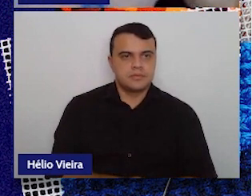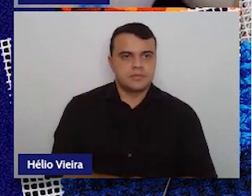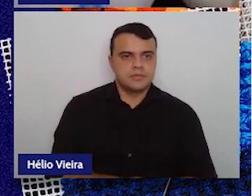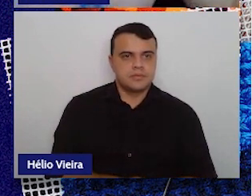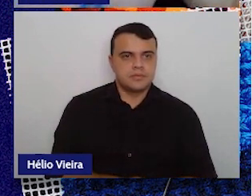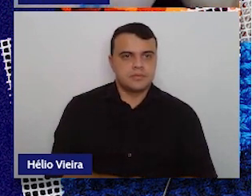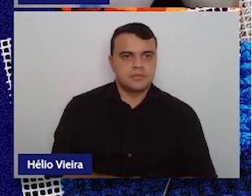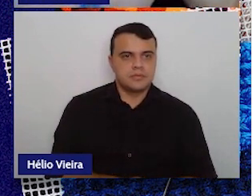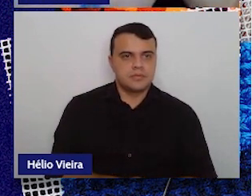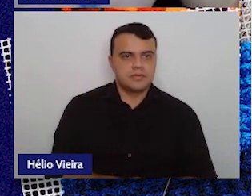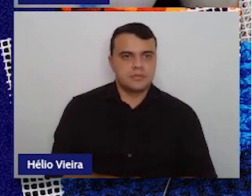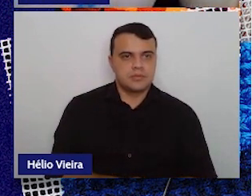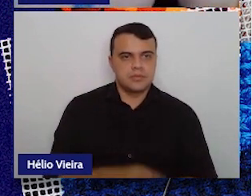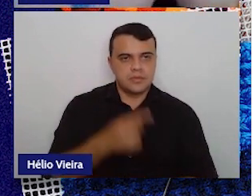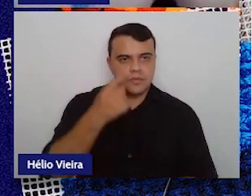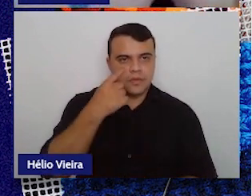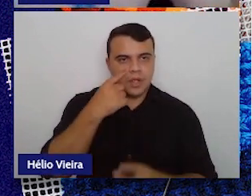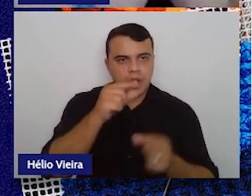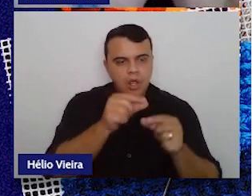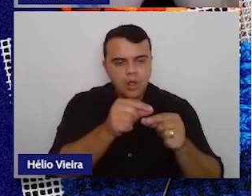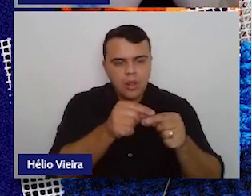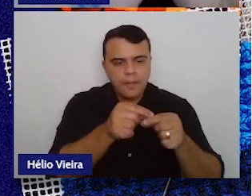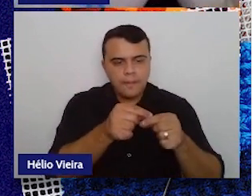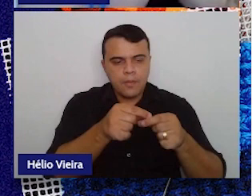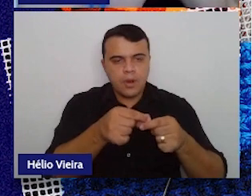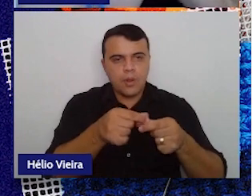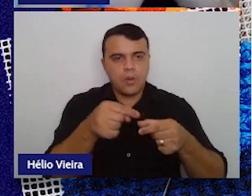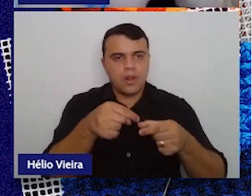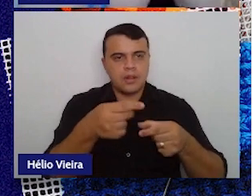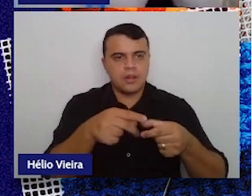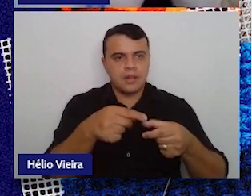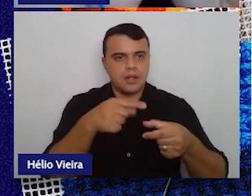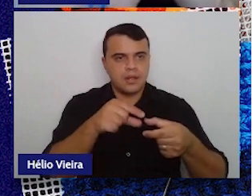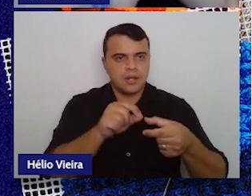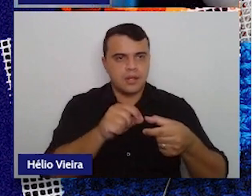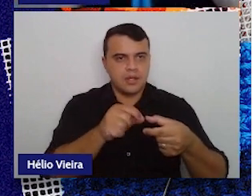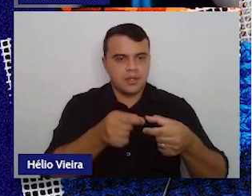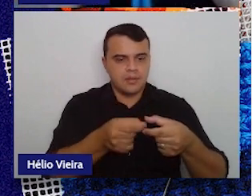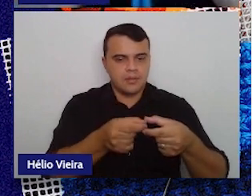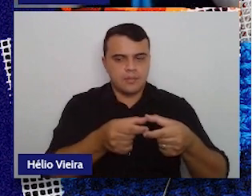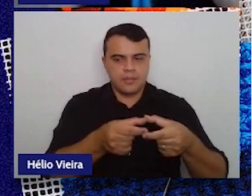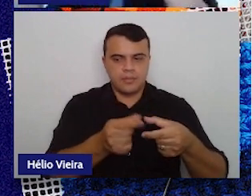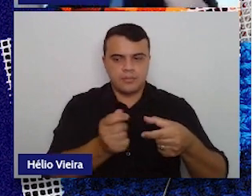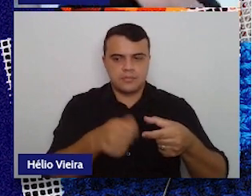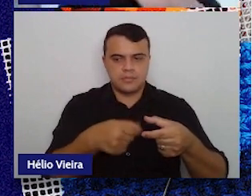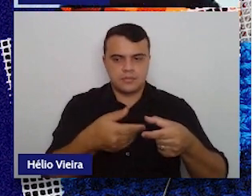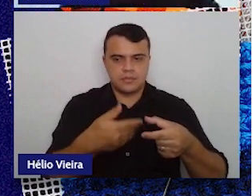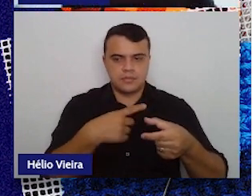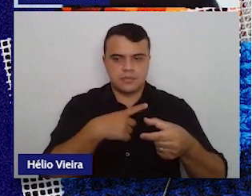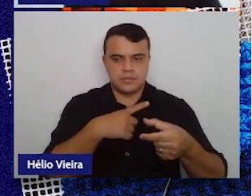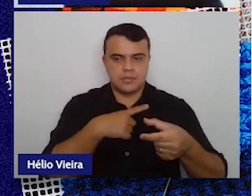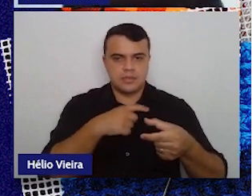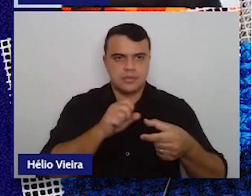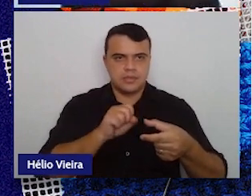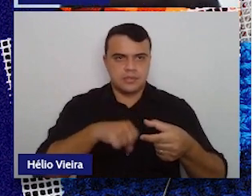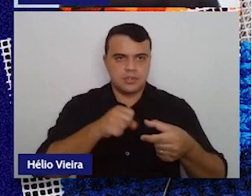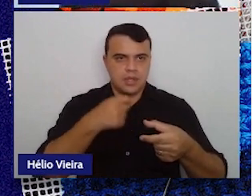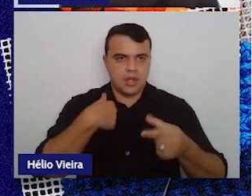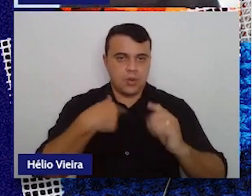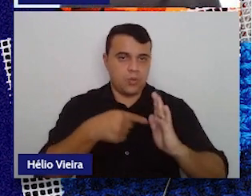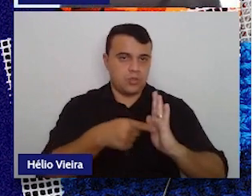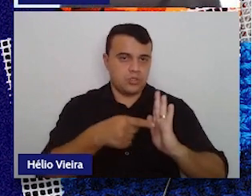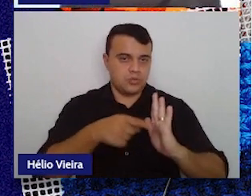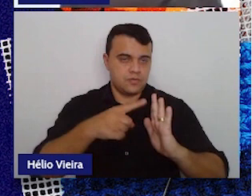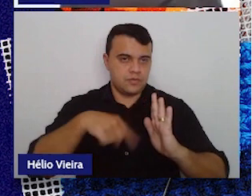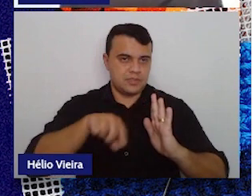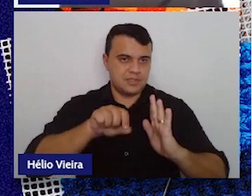um olho, ou seja, o buraquinho da agulha, bastante largo. Eu indico que